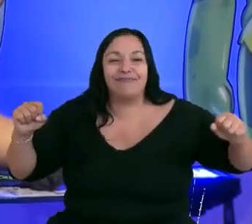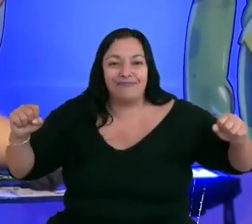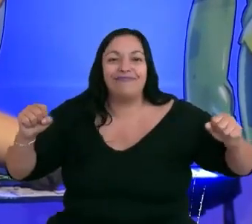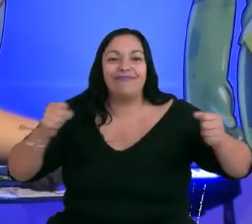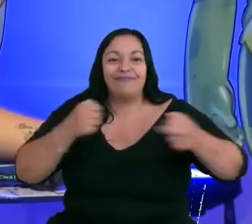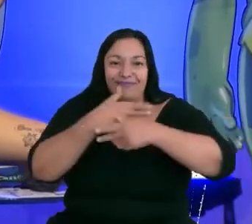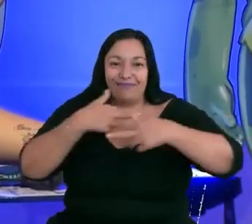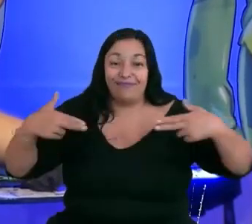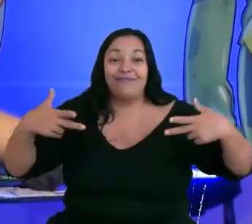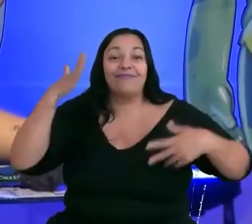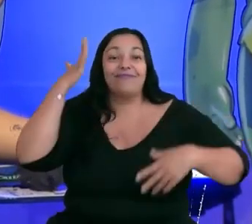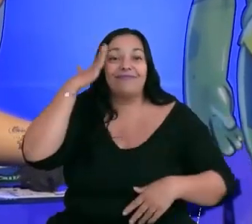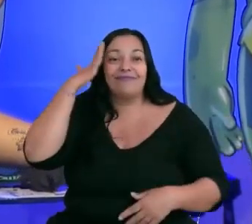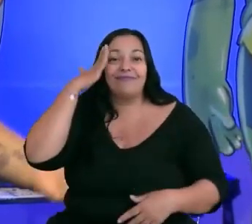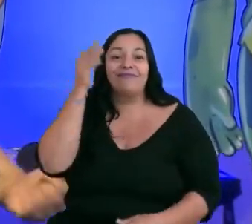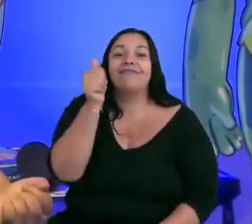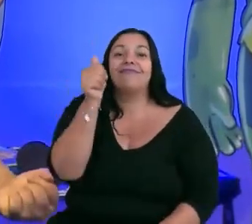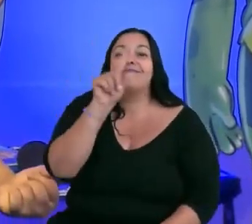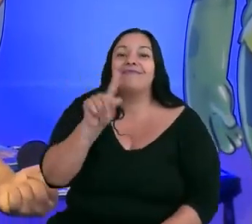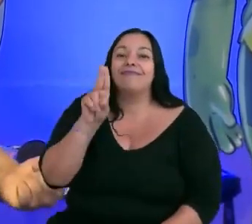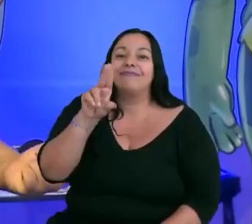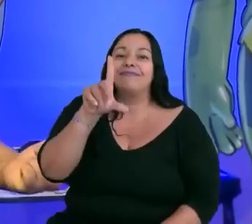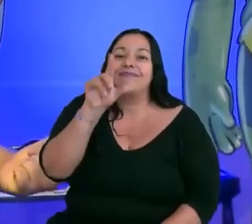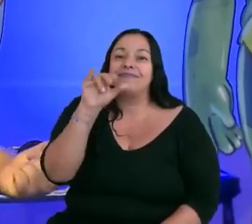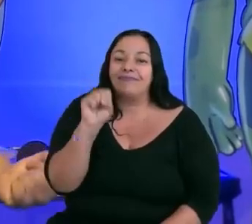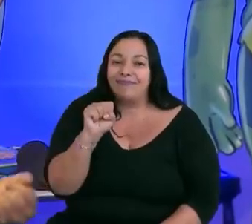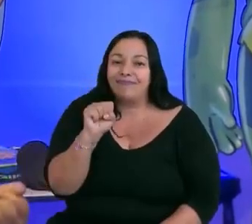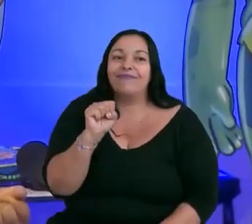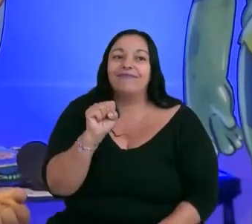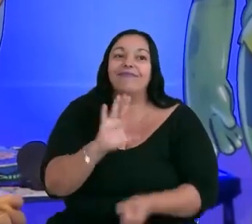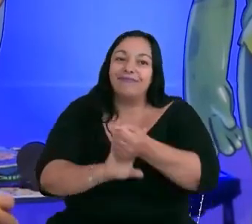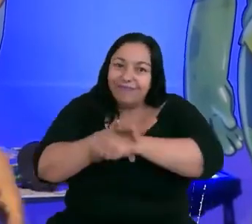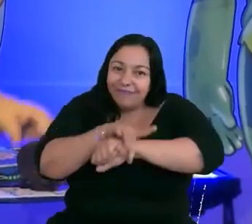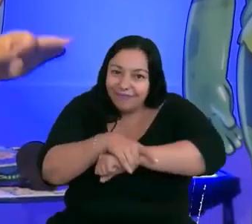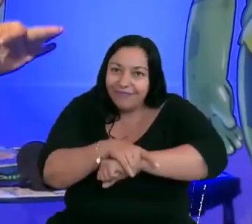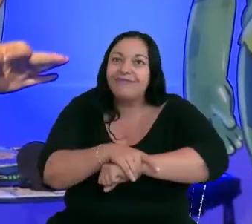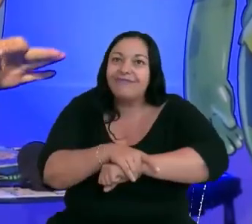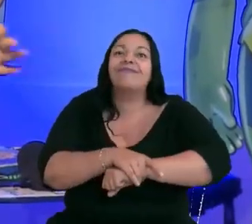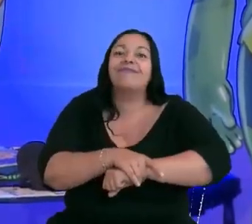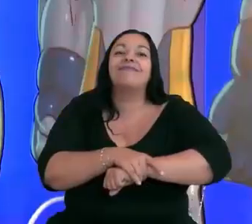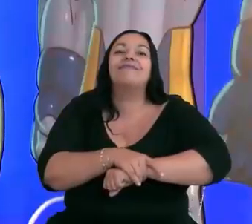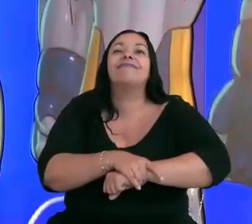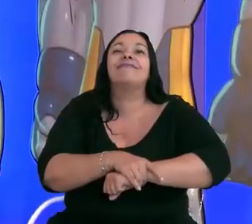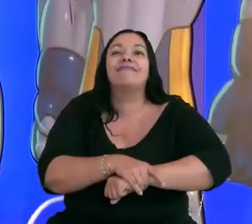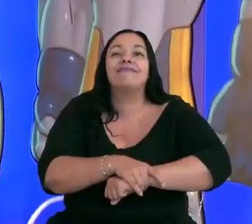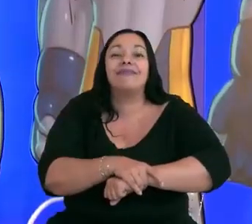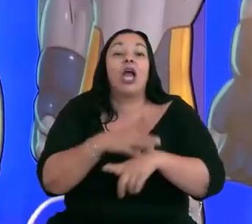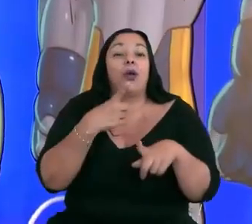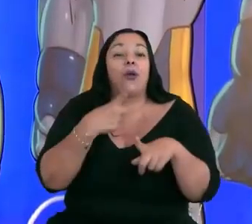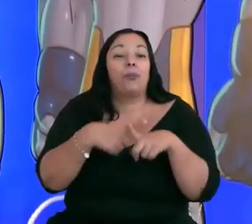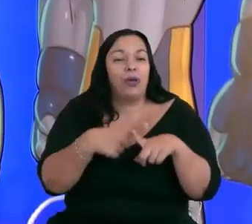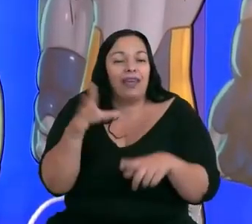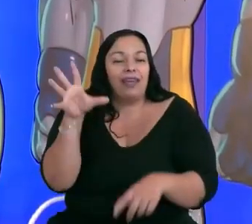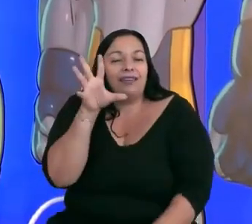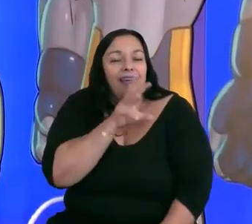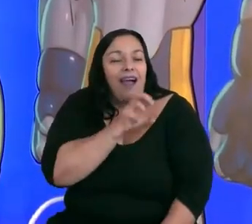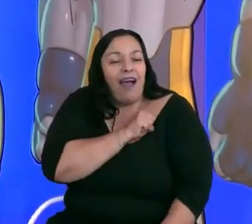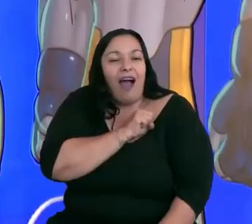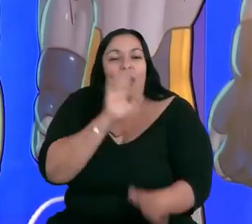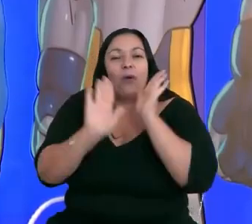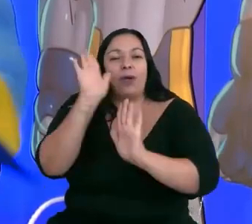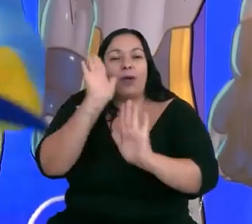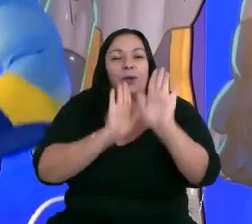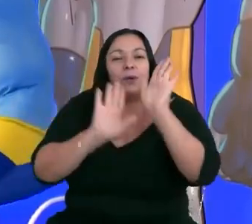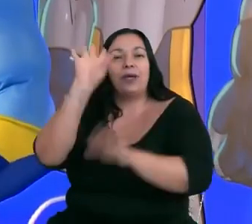que a Azulha está protegida, porque tem um conselho que cuida e porque eles amam e cuidam do meio